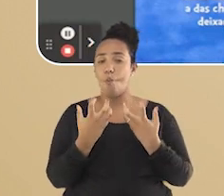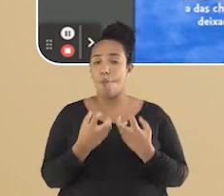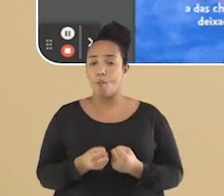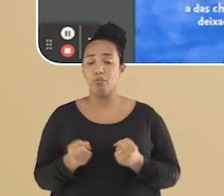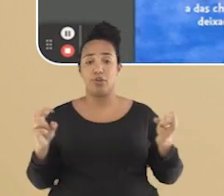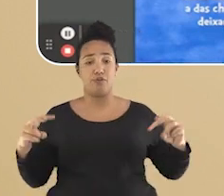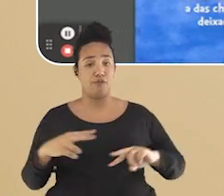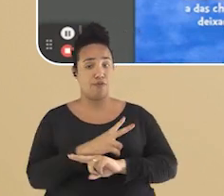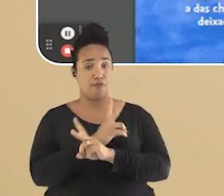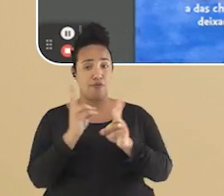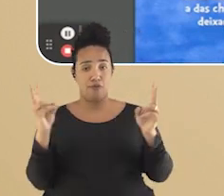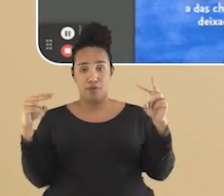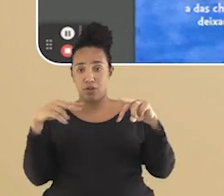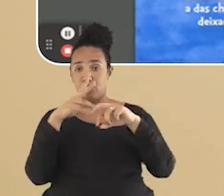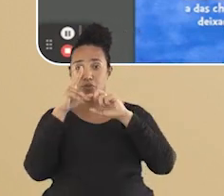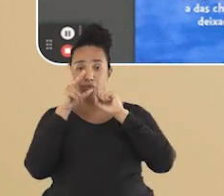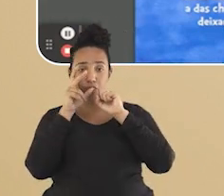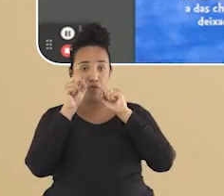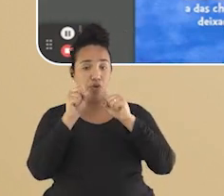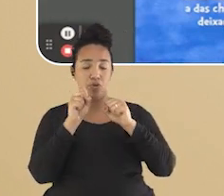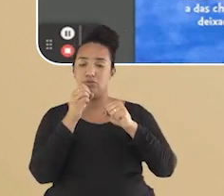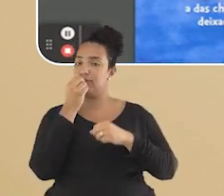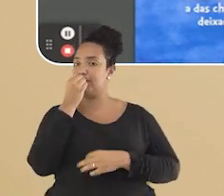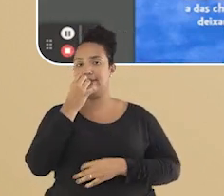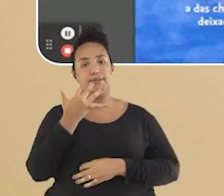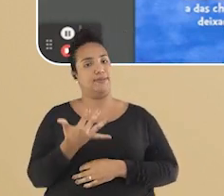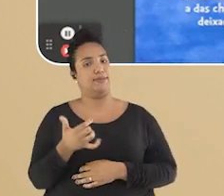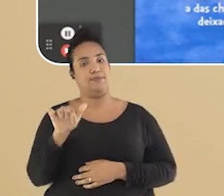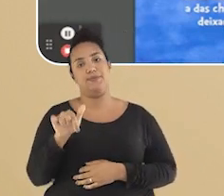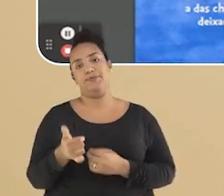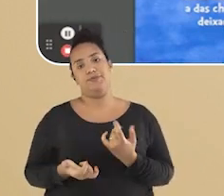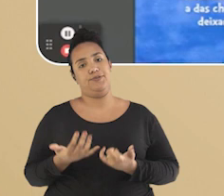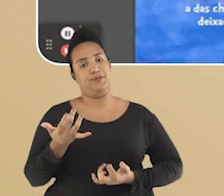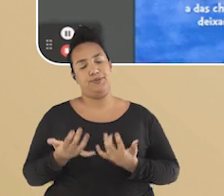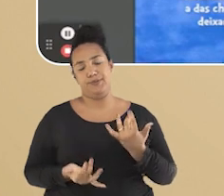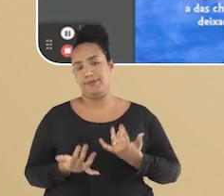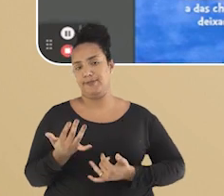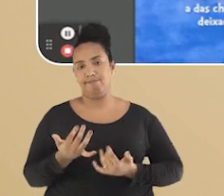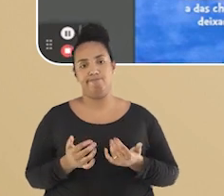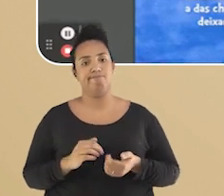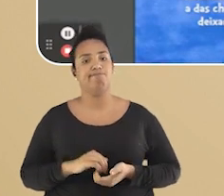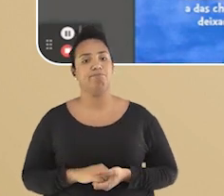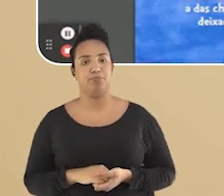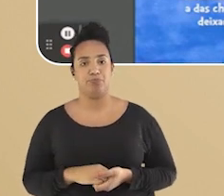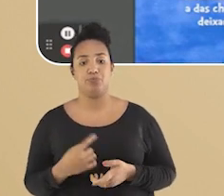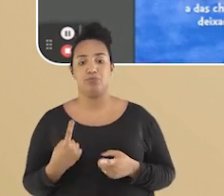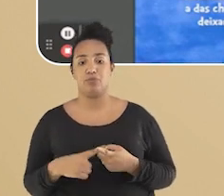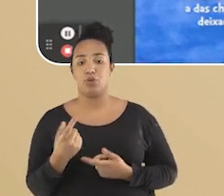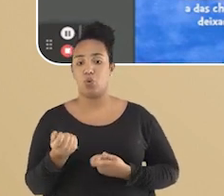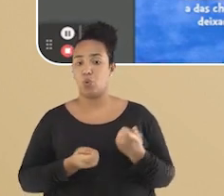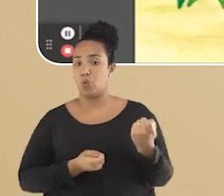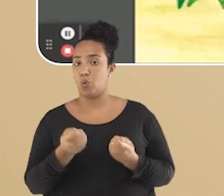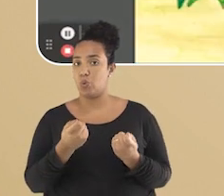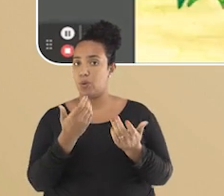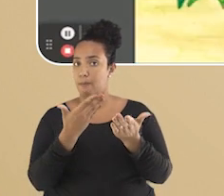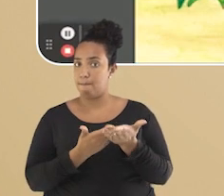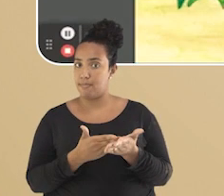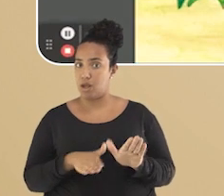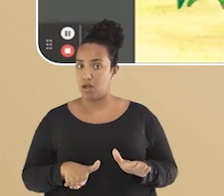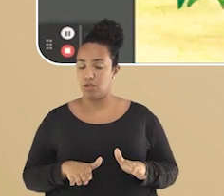fortes não são momentos indicados para se utilizar o fogo. ele sai de controle